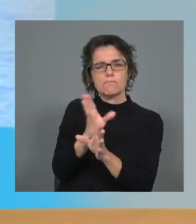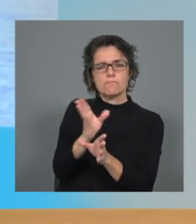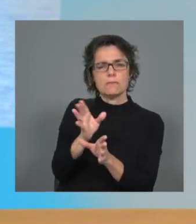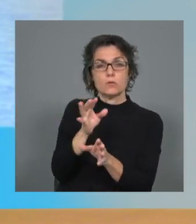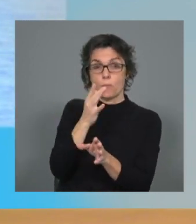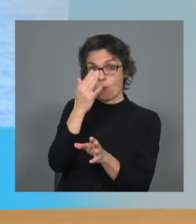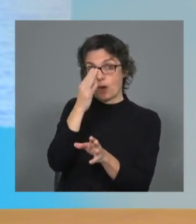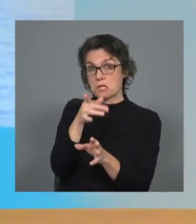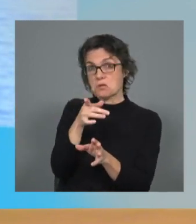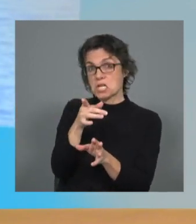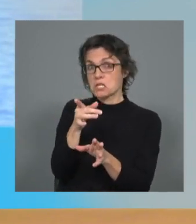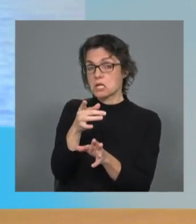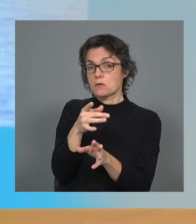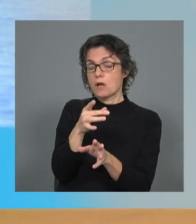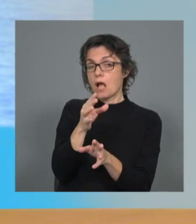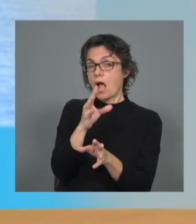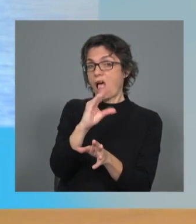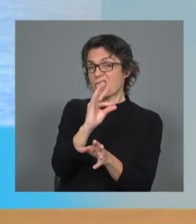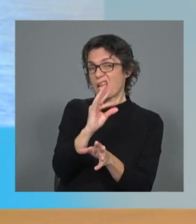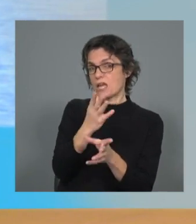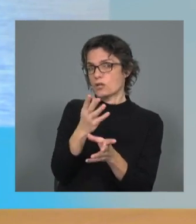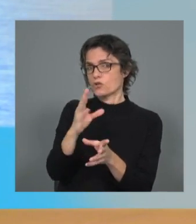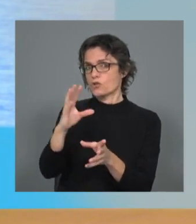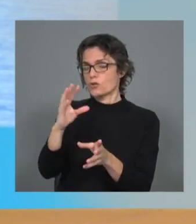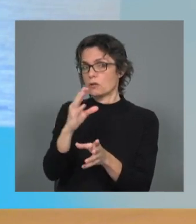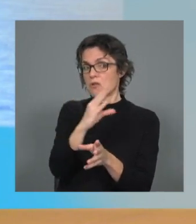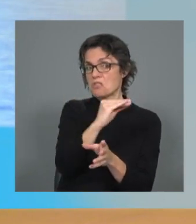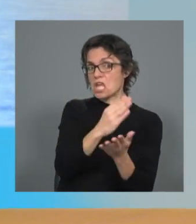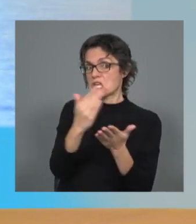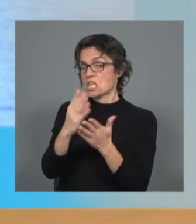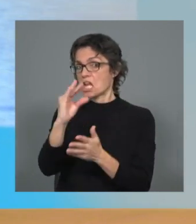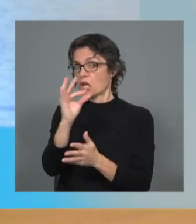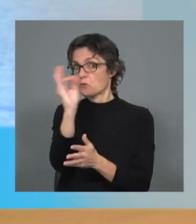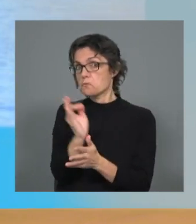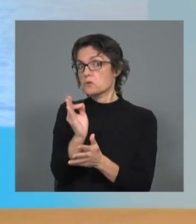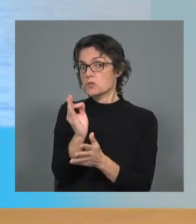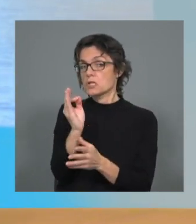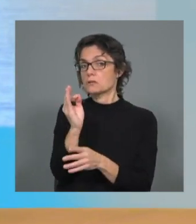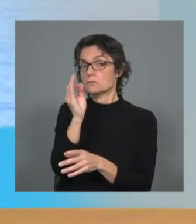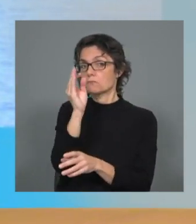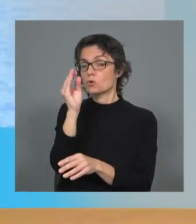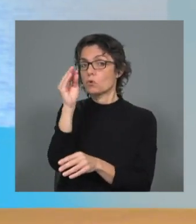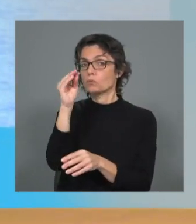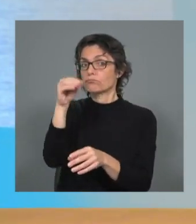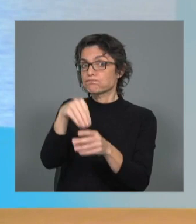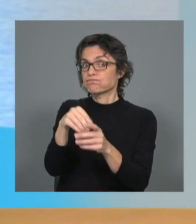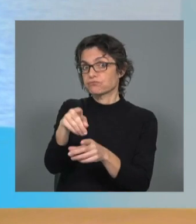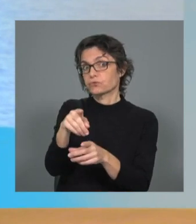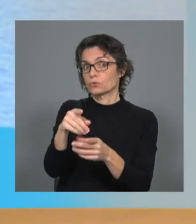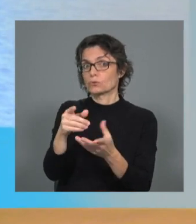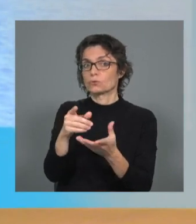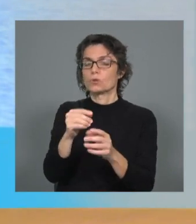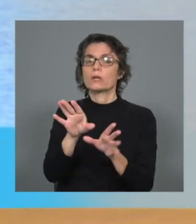estar a falar de 10% a 14% do eleitorado ativo. Claro que não estou aqui a ter em conta qual seria a taxa de abstenção